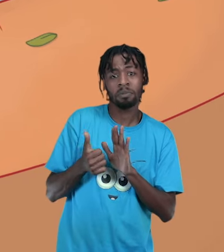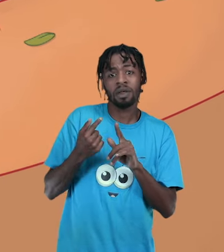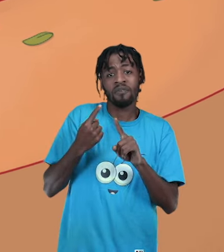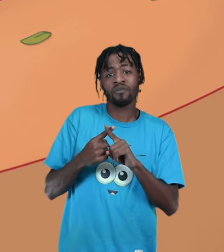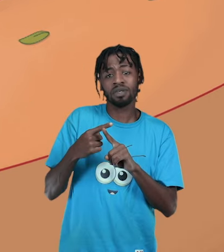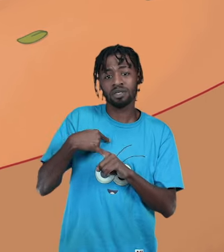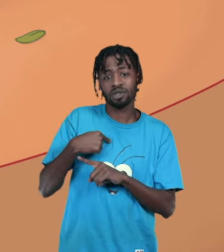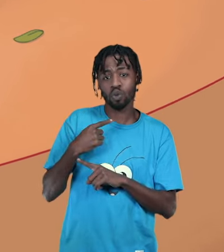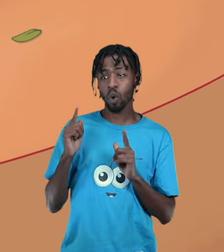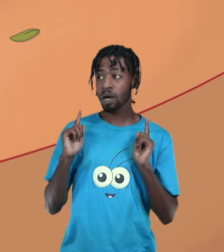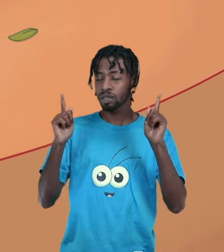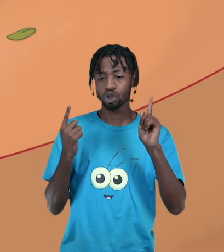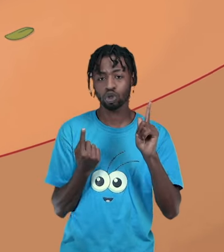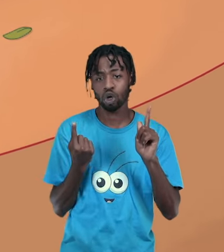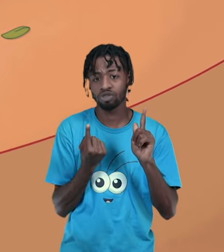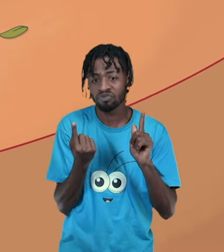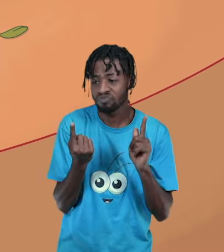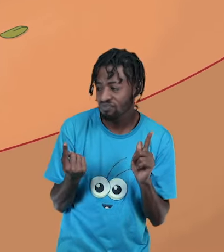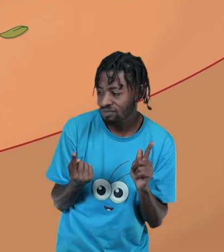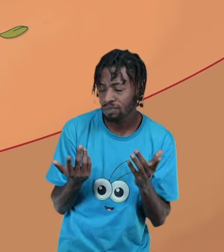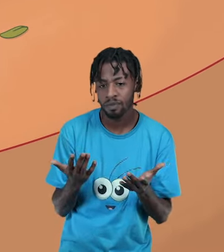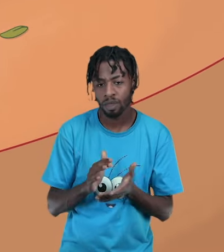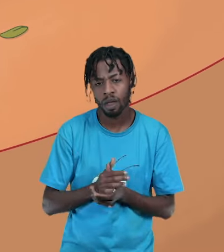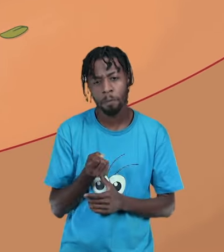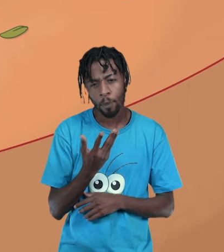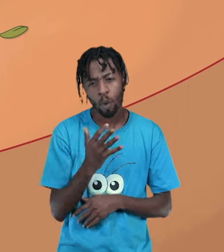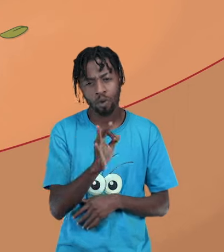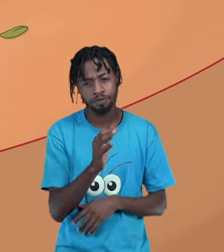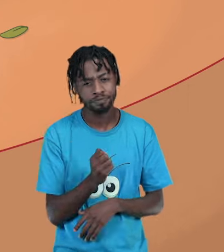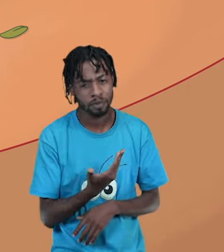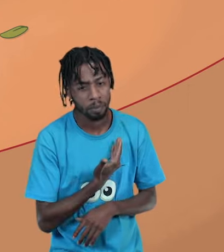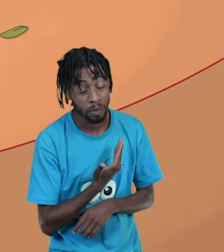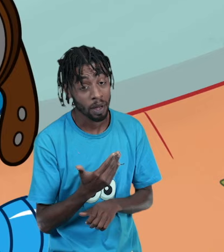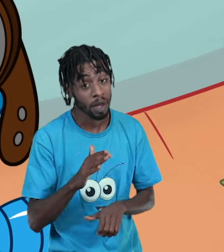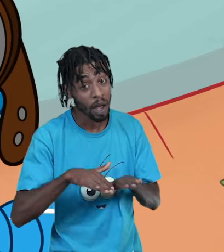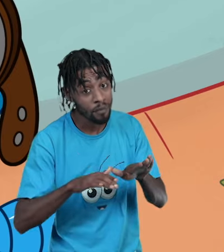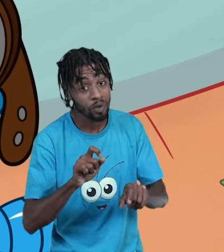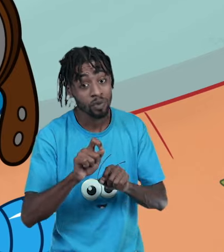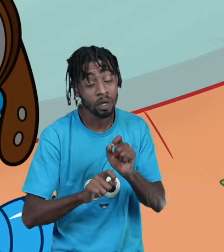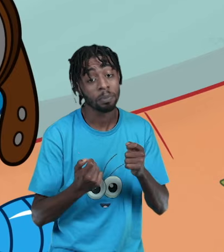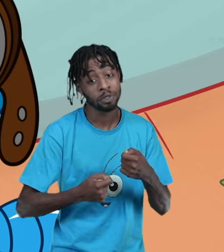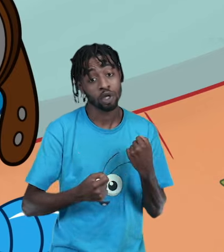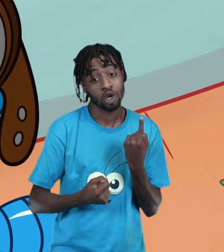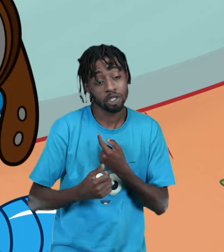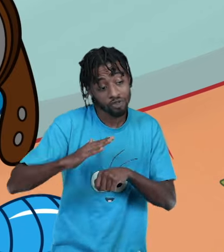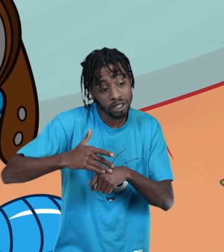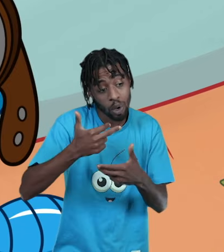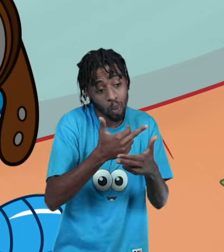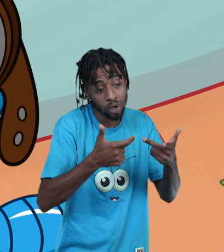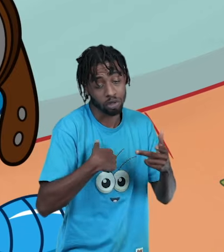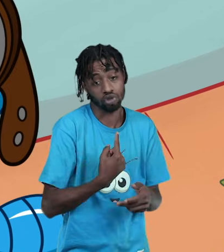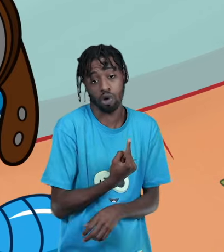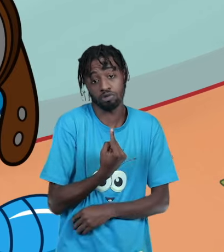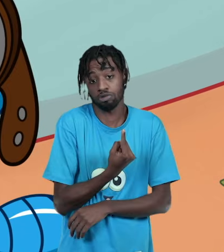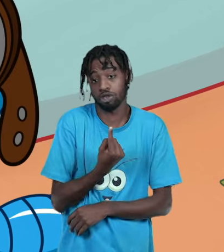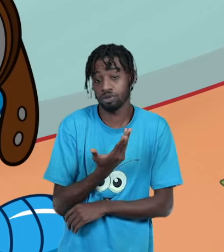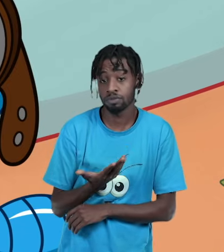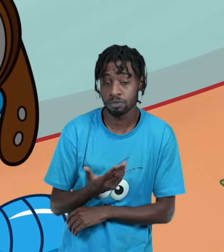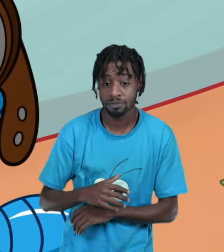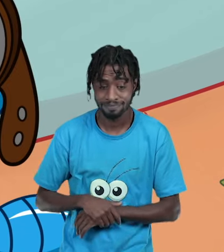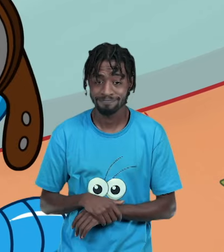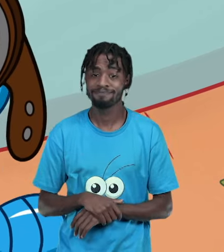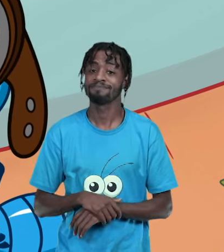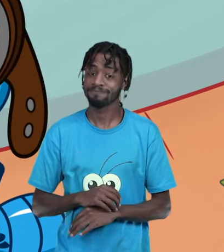a minha primeira aventura sem eles. Ah, é muito bom ter amigos, Bob Zoom. Mas na vida, às vezes a gente tem que fazer algumas